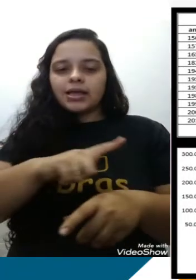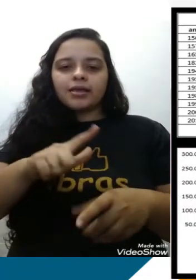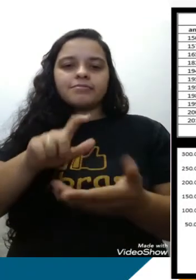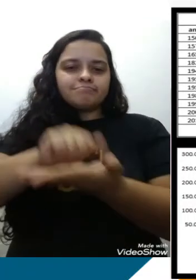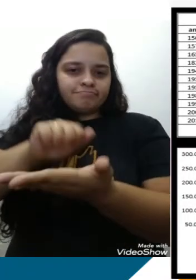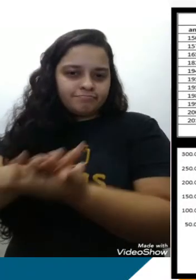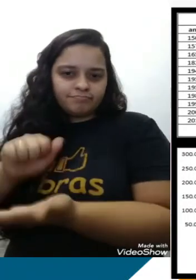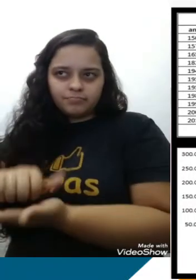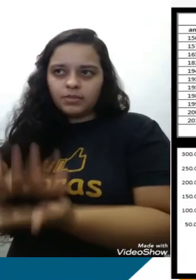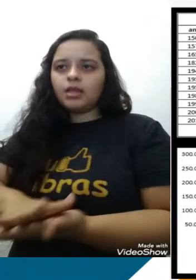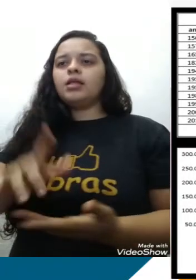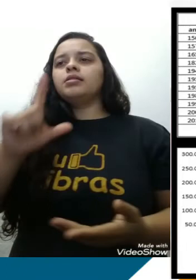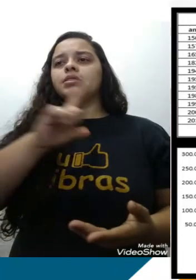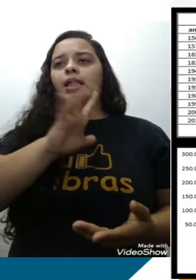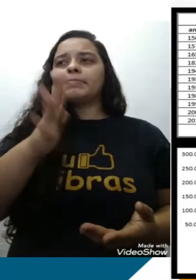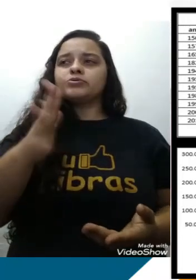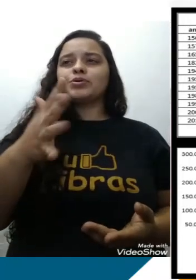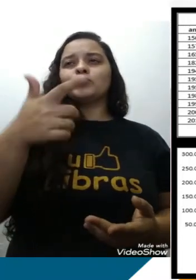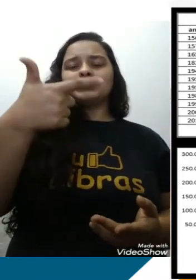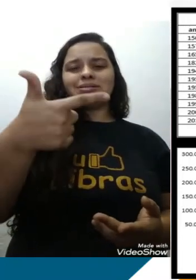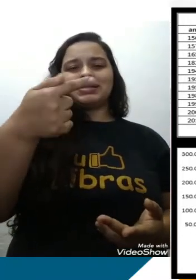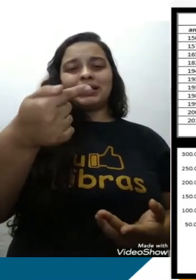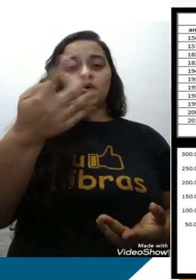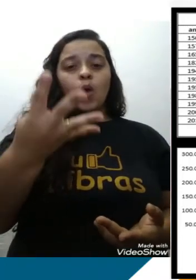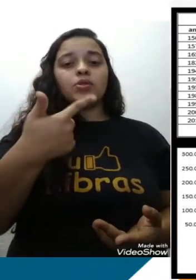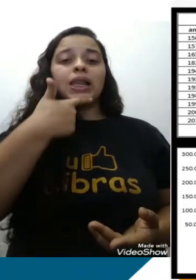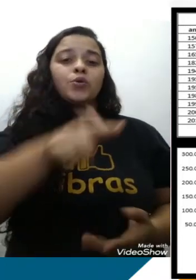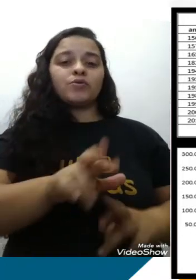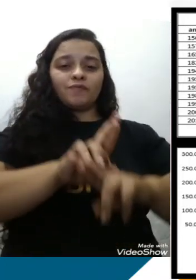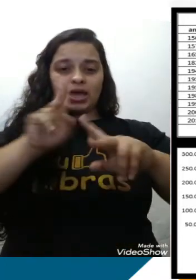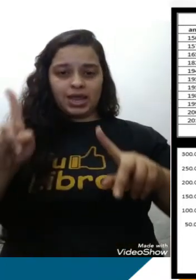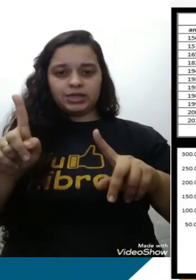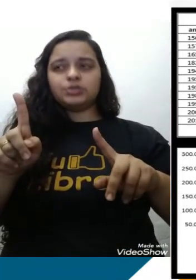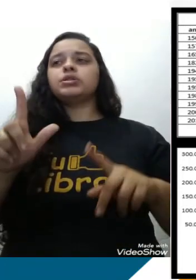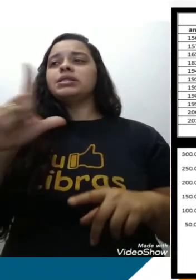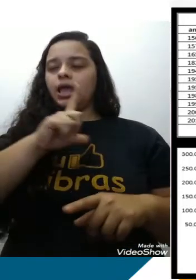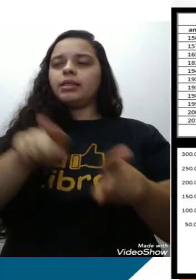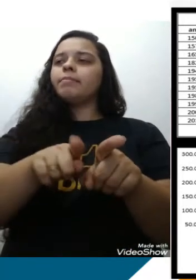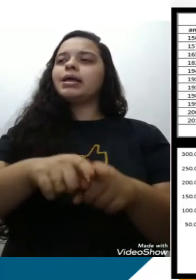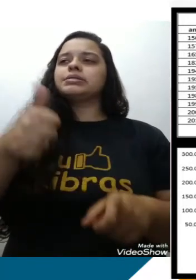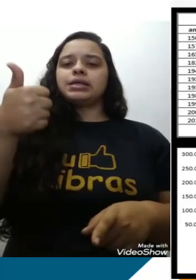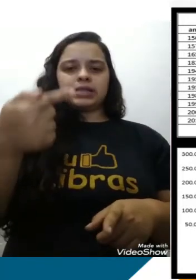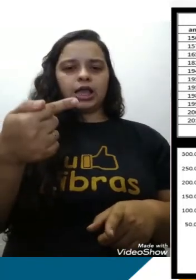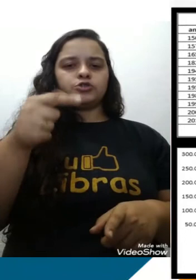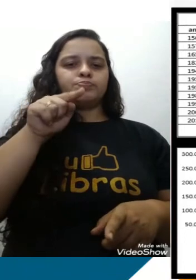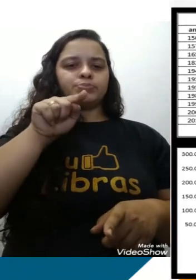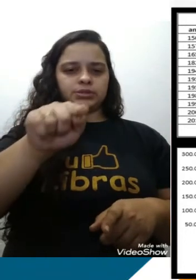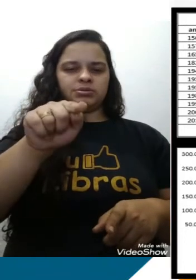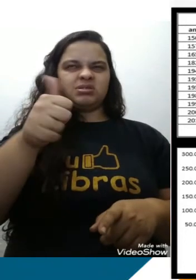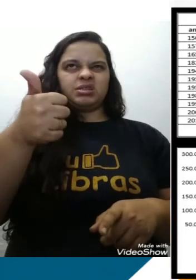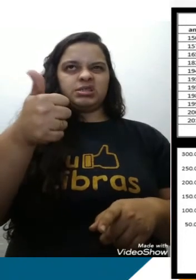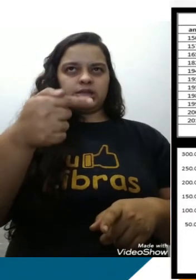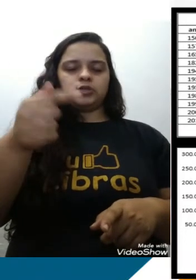isolados. Eles falam 274 línguas diferentes, sendo que 17%, 7,5% dos indígenas não